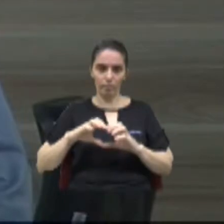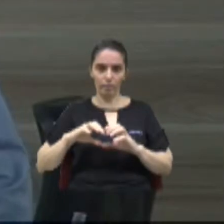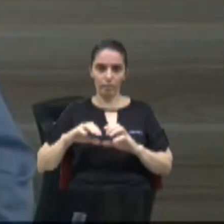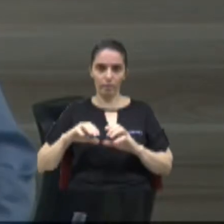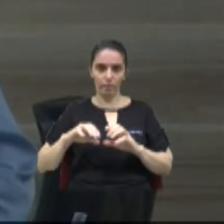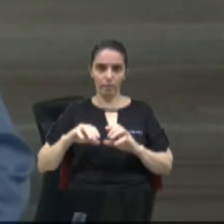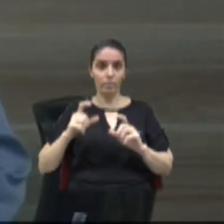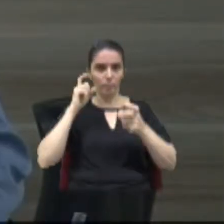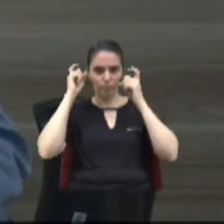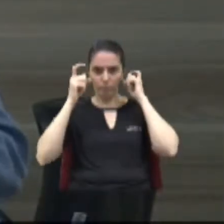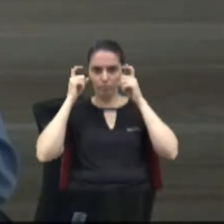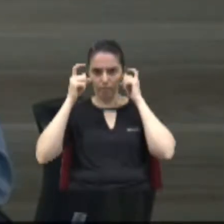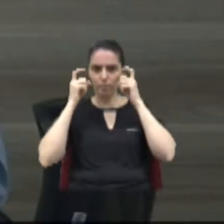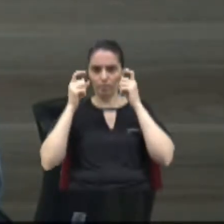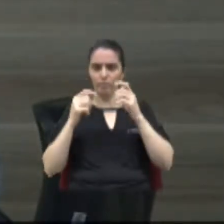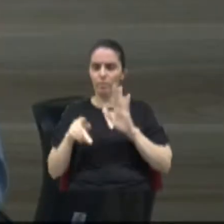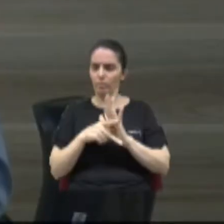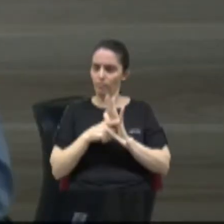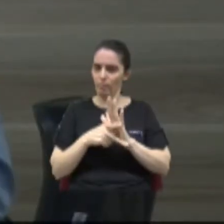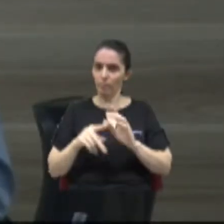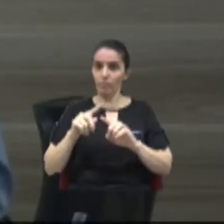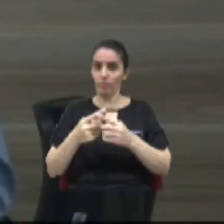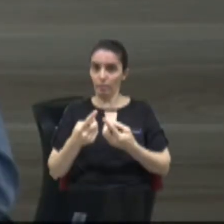o cargo em 2020,